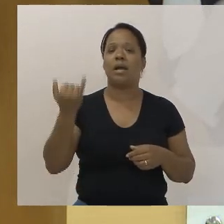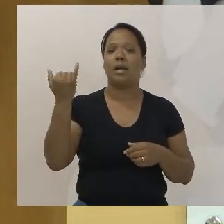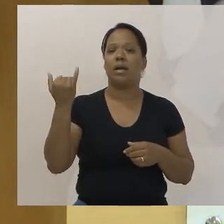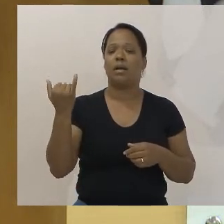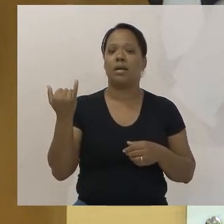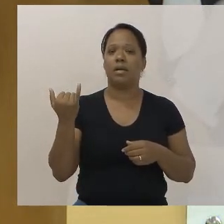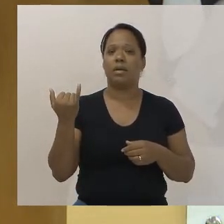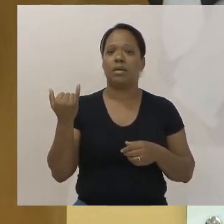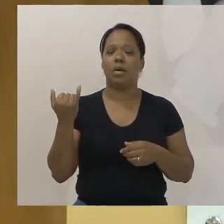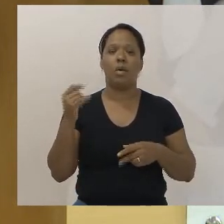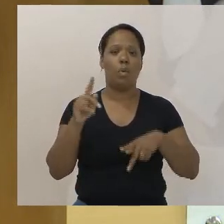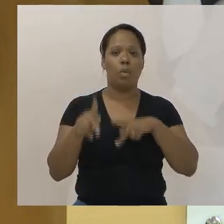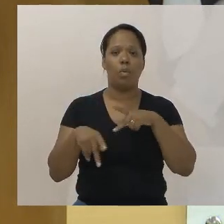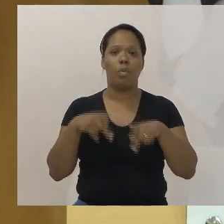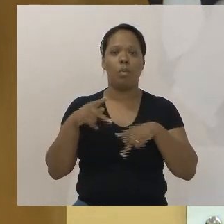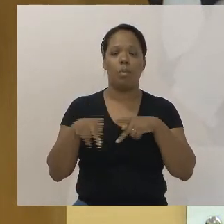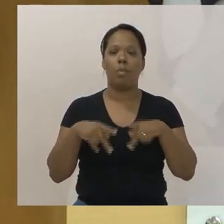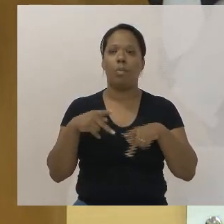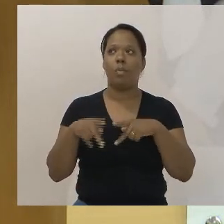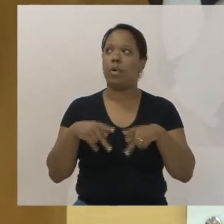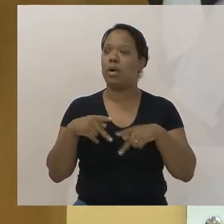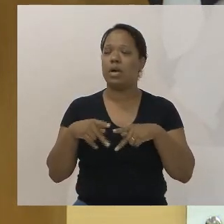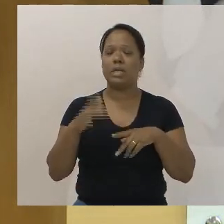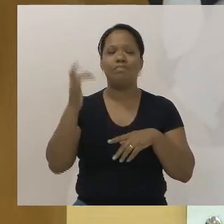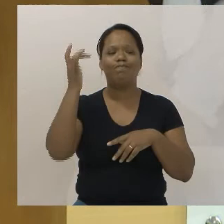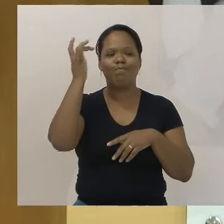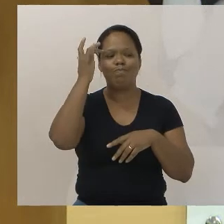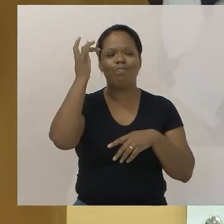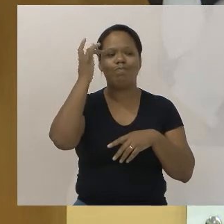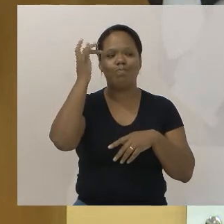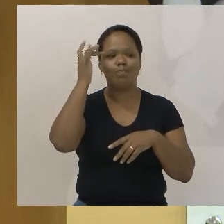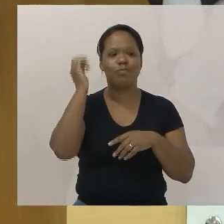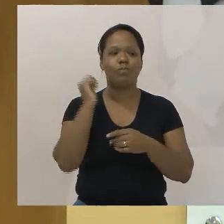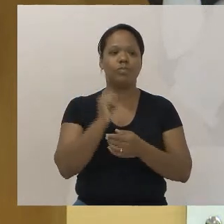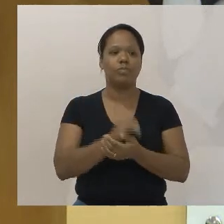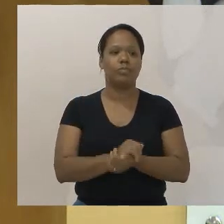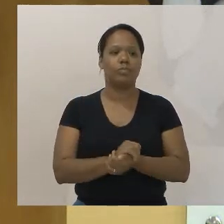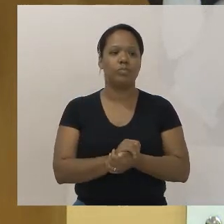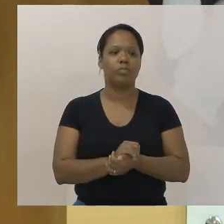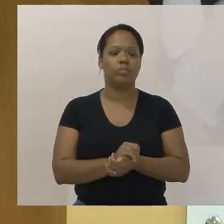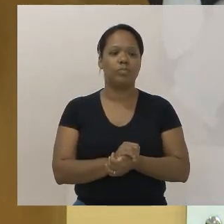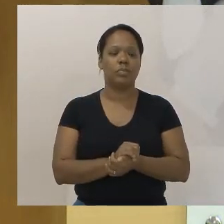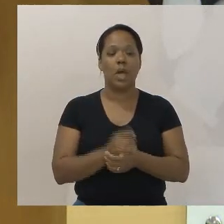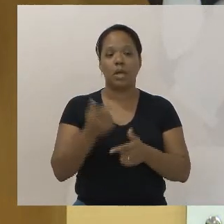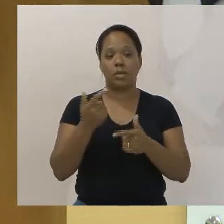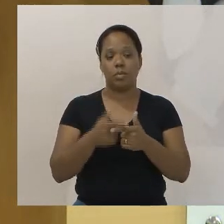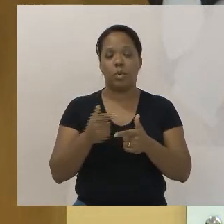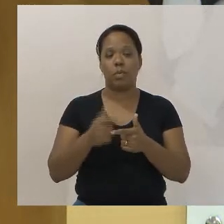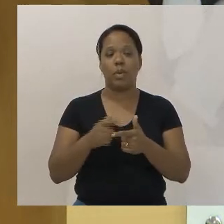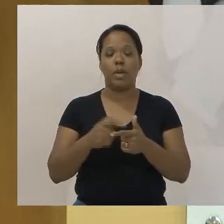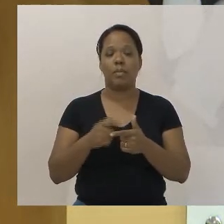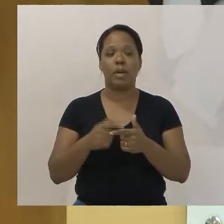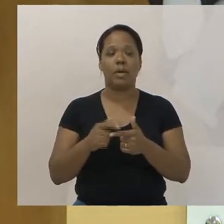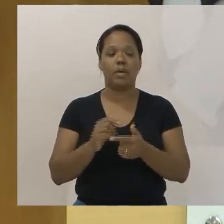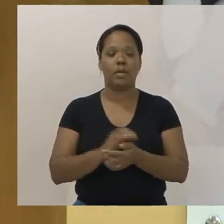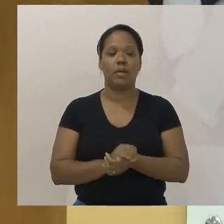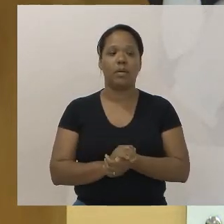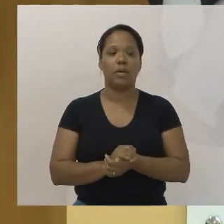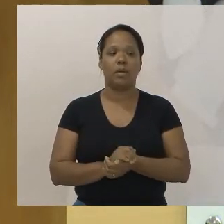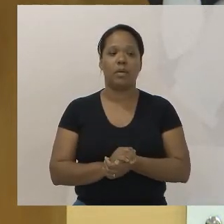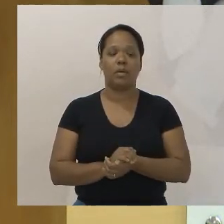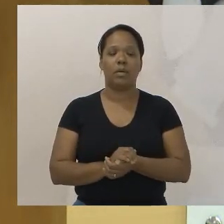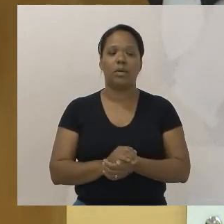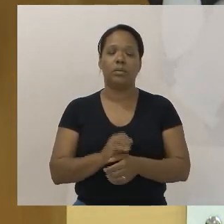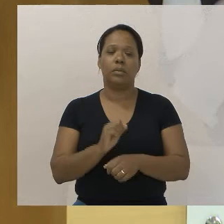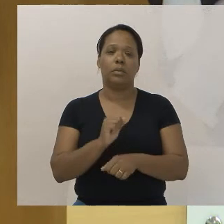colocar o povo para também ciente disso né gente tá aí com esses problemas que houve em relação ao plano diretor está